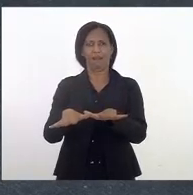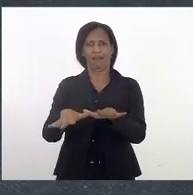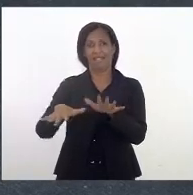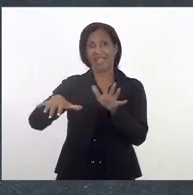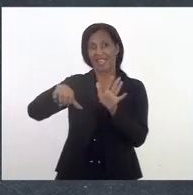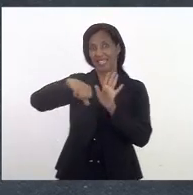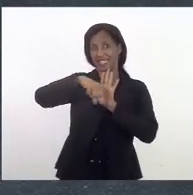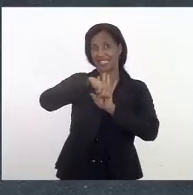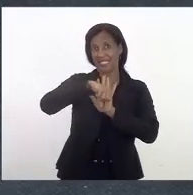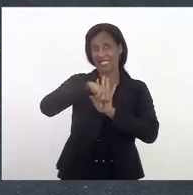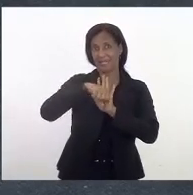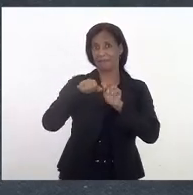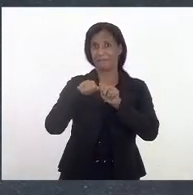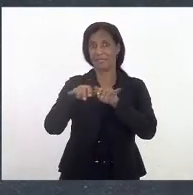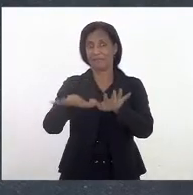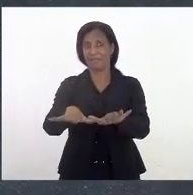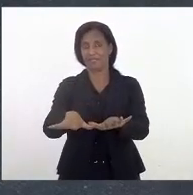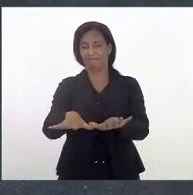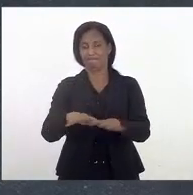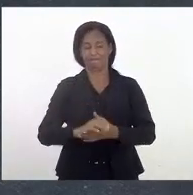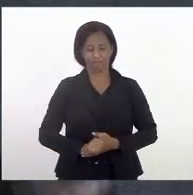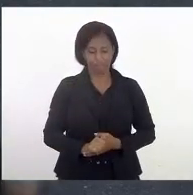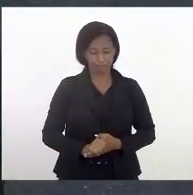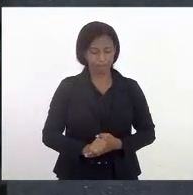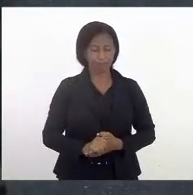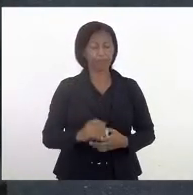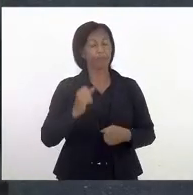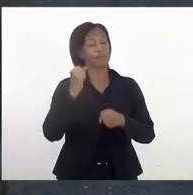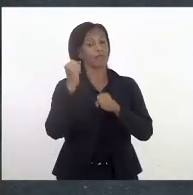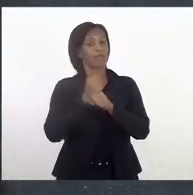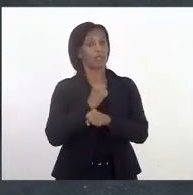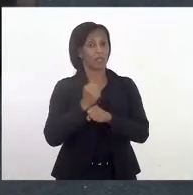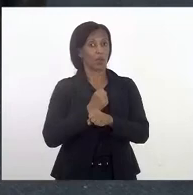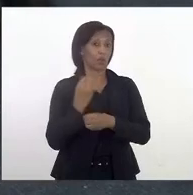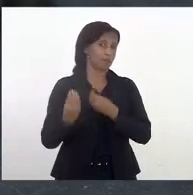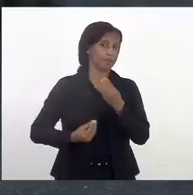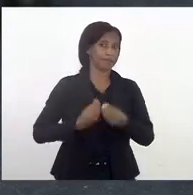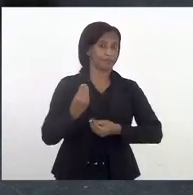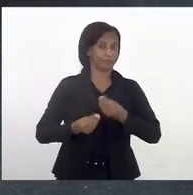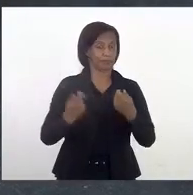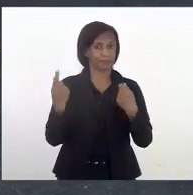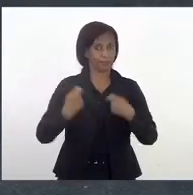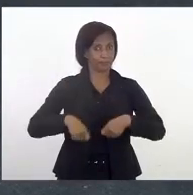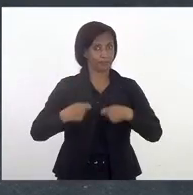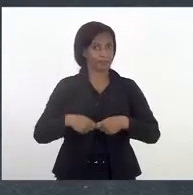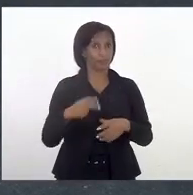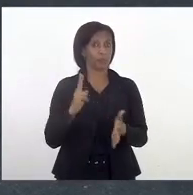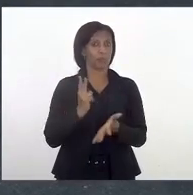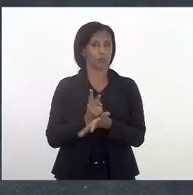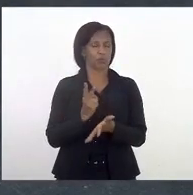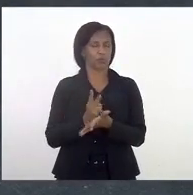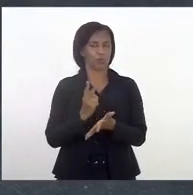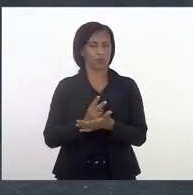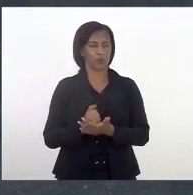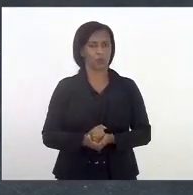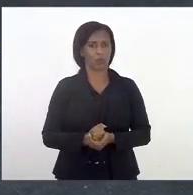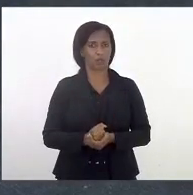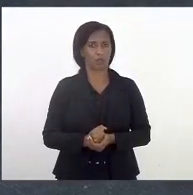a pandemia Oi e a obra como é de praxe tinha que continuar E continuo